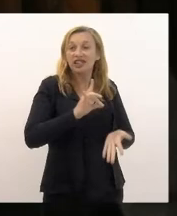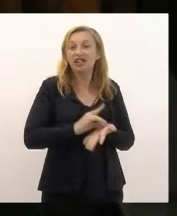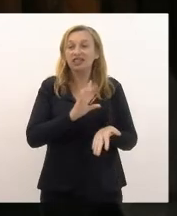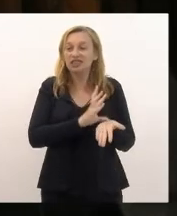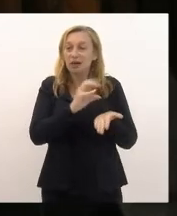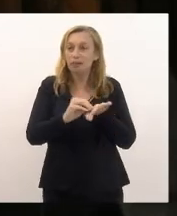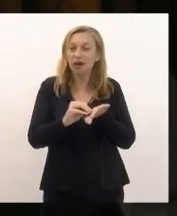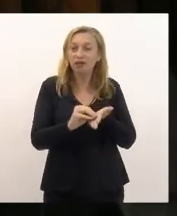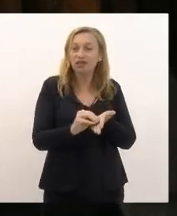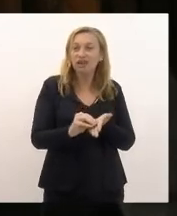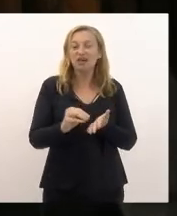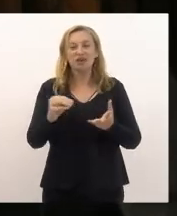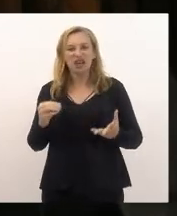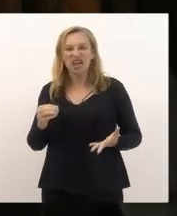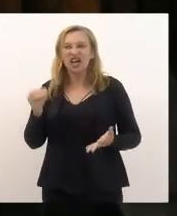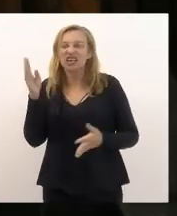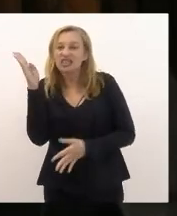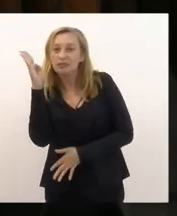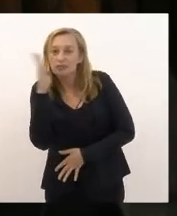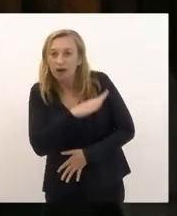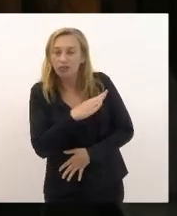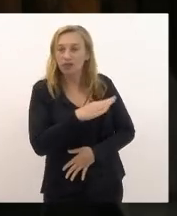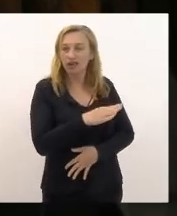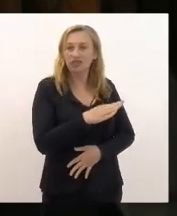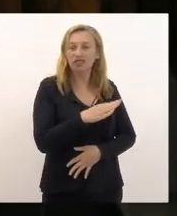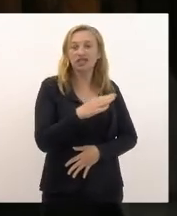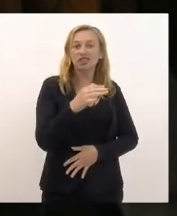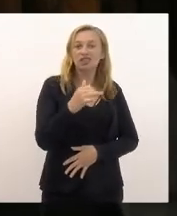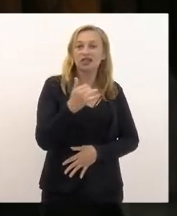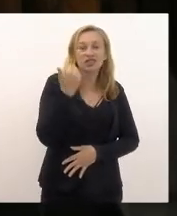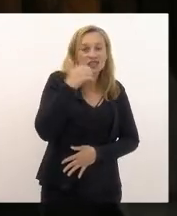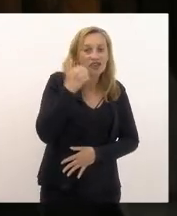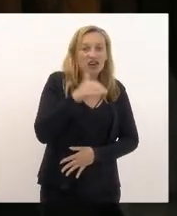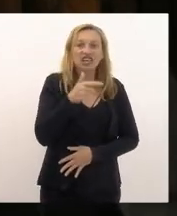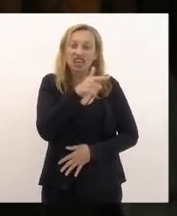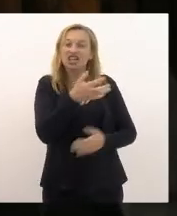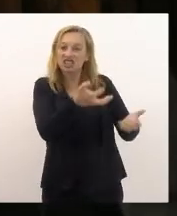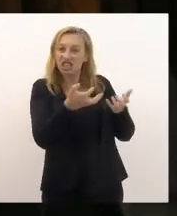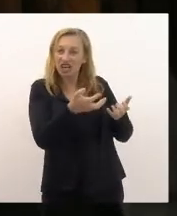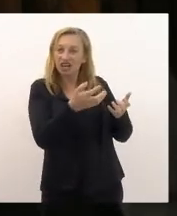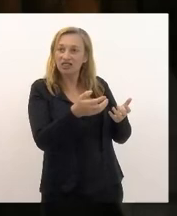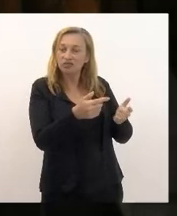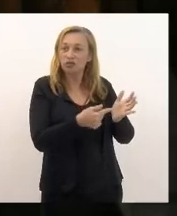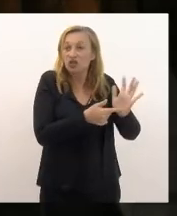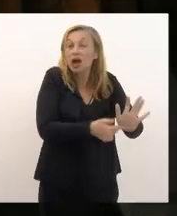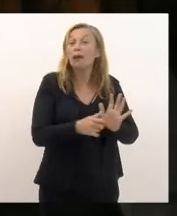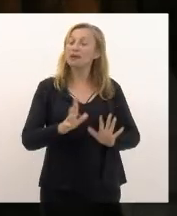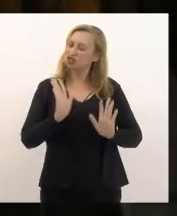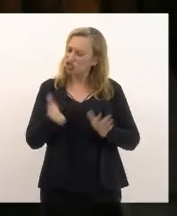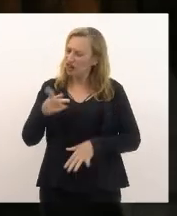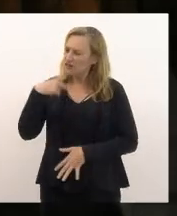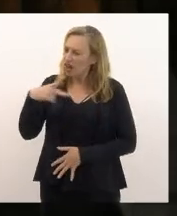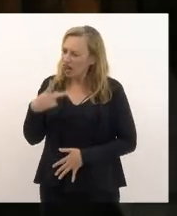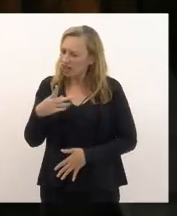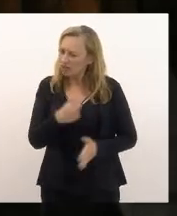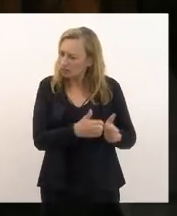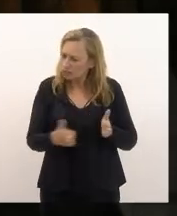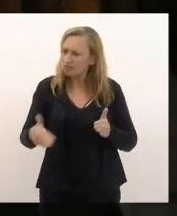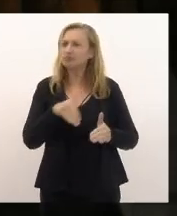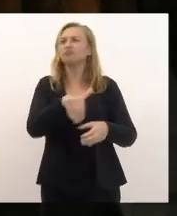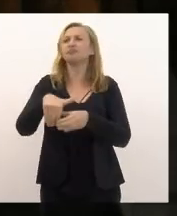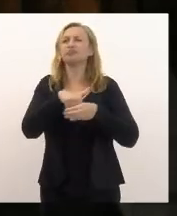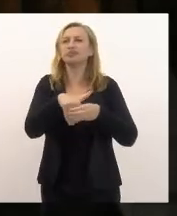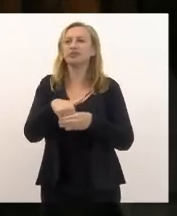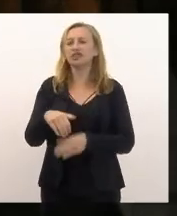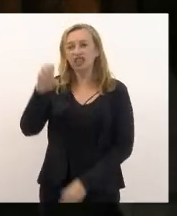pauta perniciosa, maléfica, repugnante que eles tentam nos trazer. Mas como eu bem disse, durante o processo eleitoral,